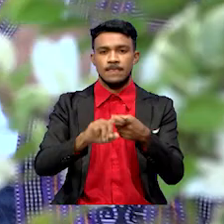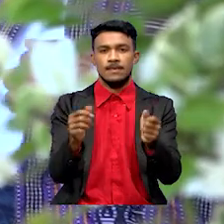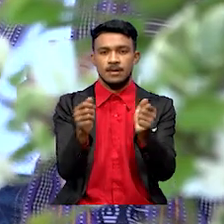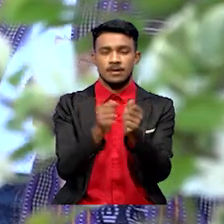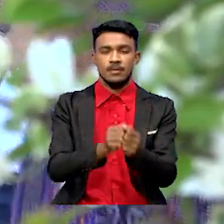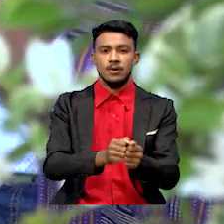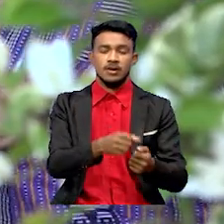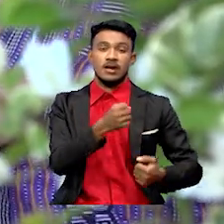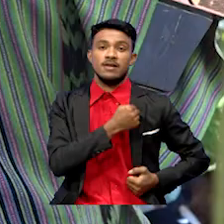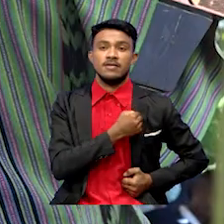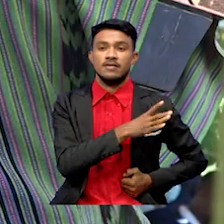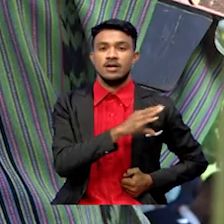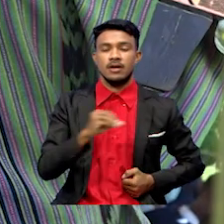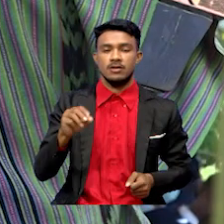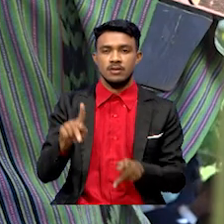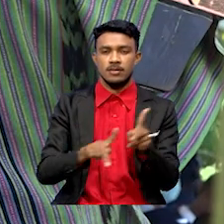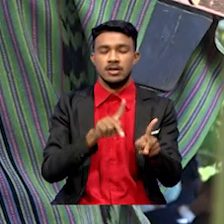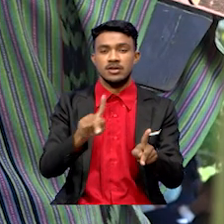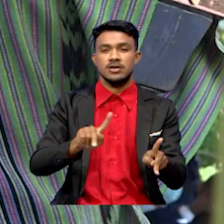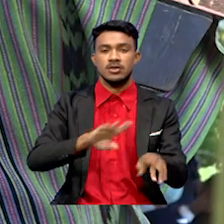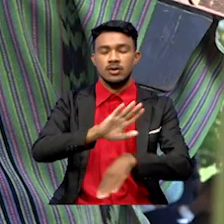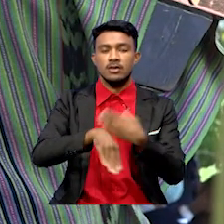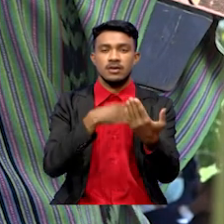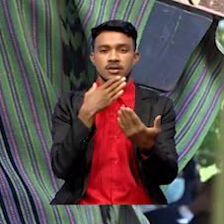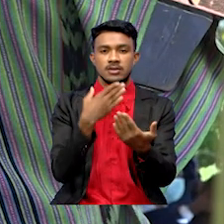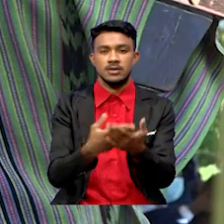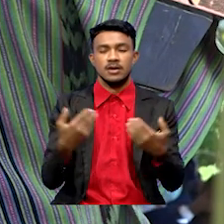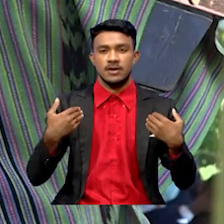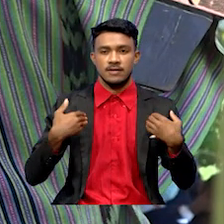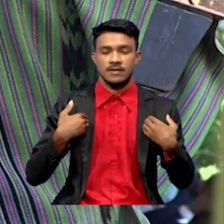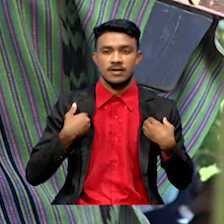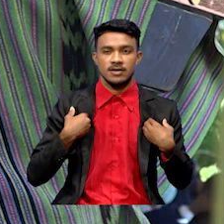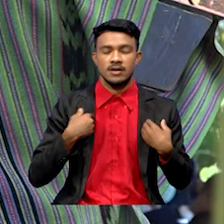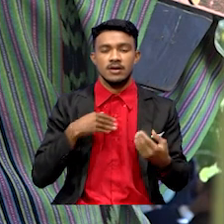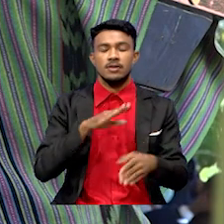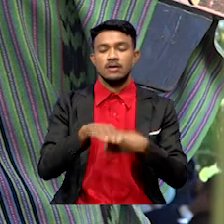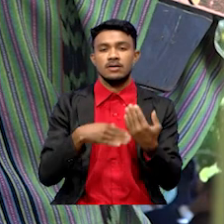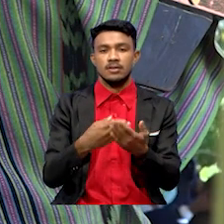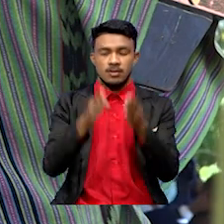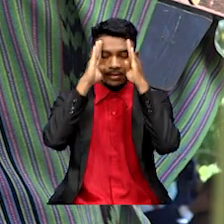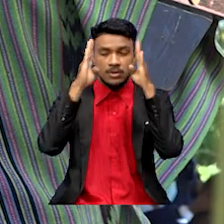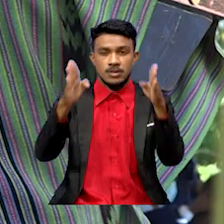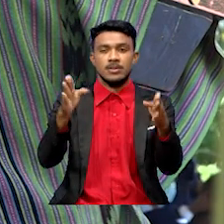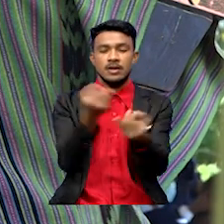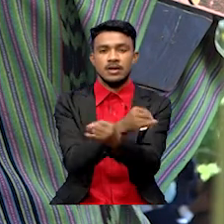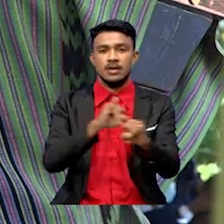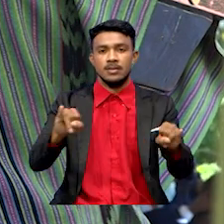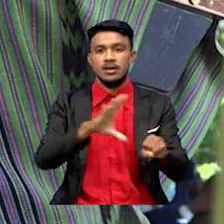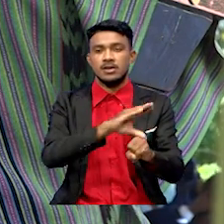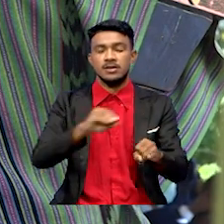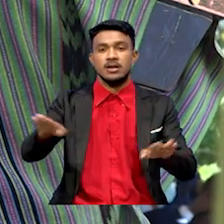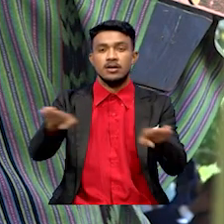f-fdtl e os parceiros sociais em assegurar um ambiente Geral de serenidade da Independência e